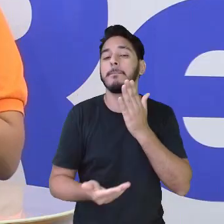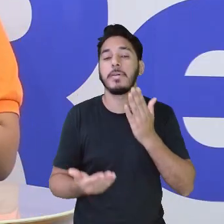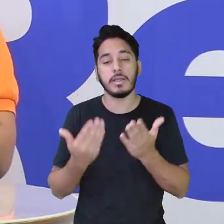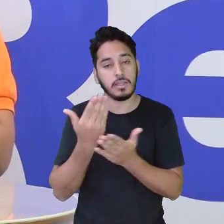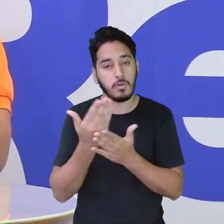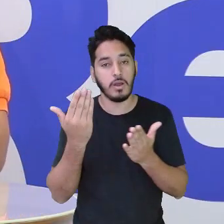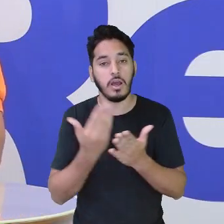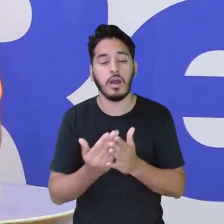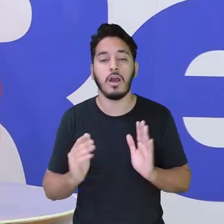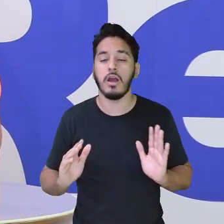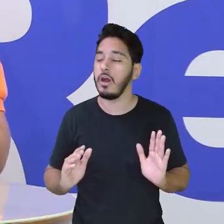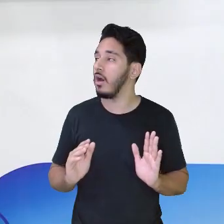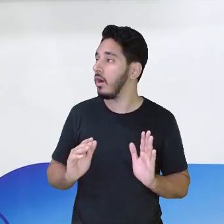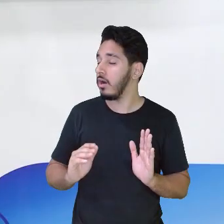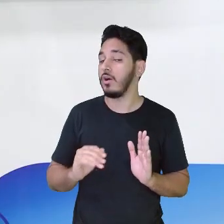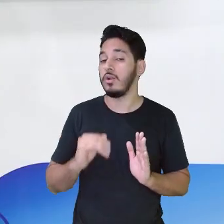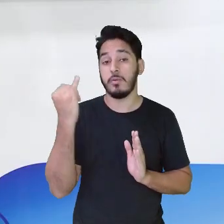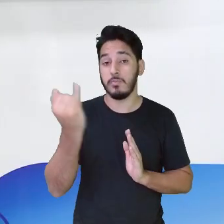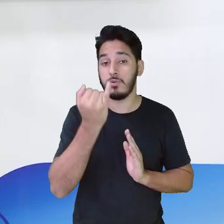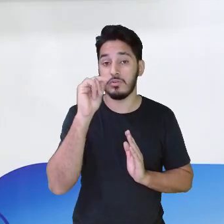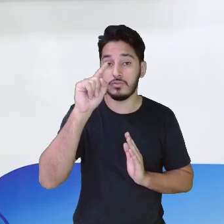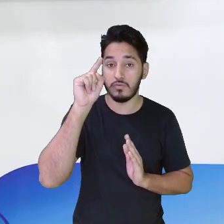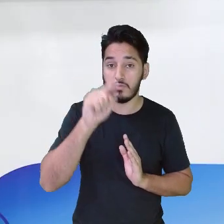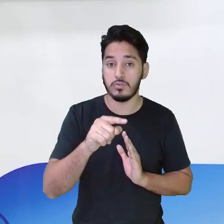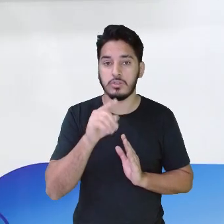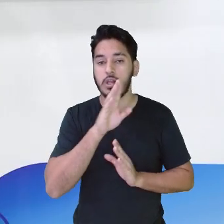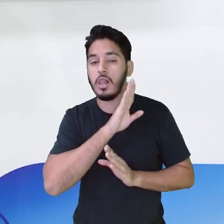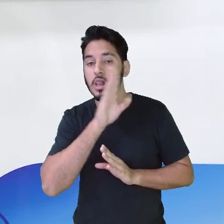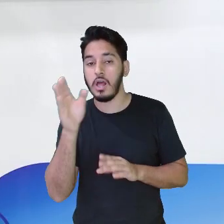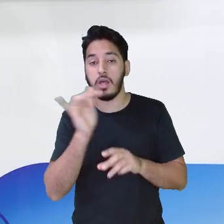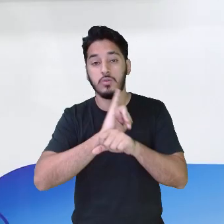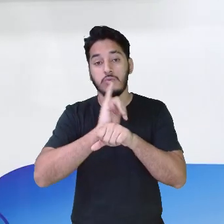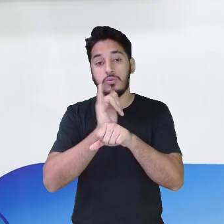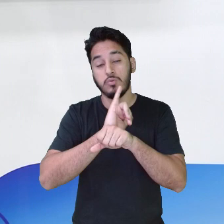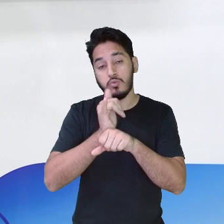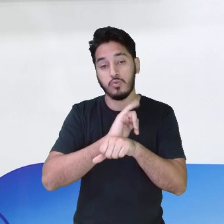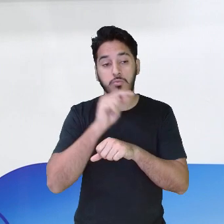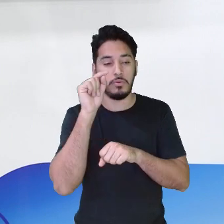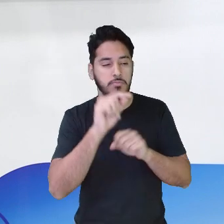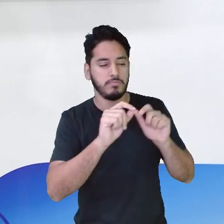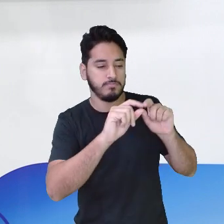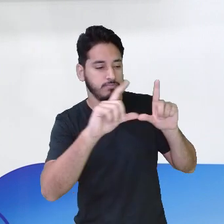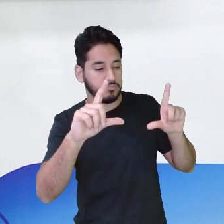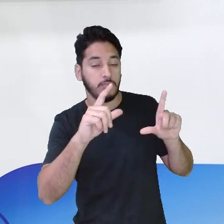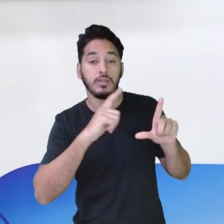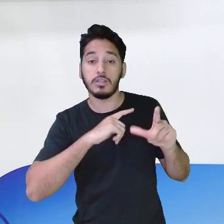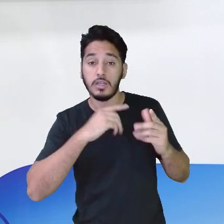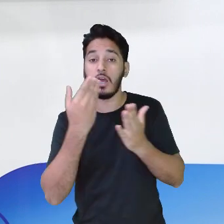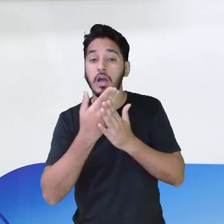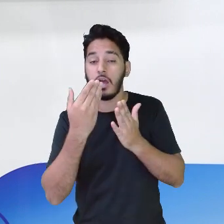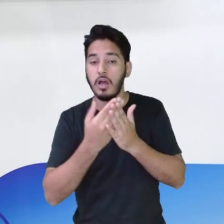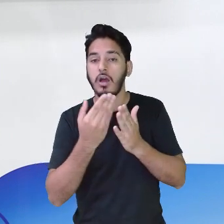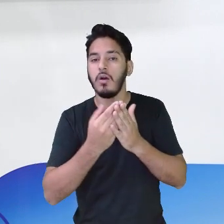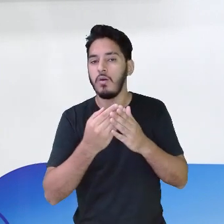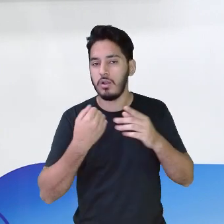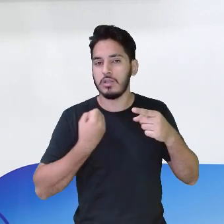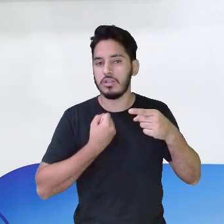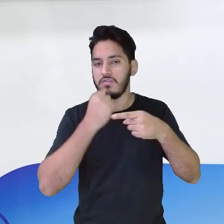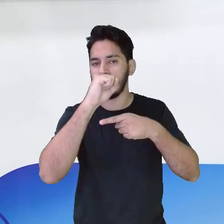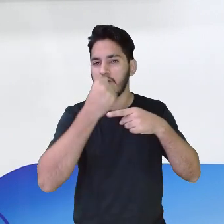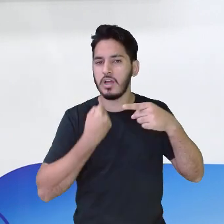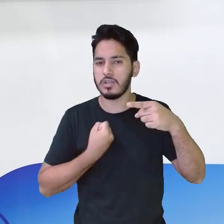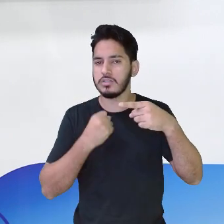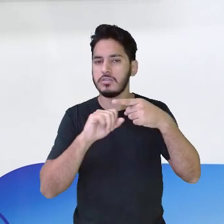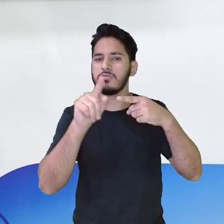assistia? Exatamente. Olha a importância de você acessar o canal do Educa Recife lá no YouTube. Tem uma aula de fração, Andreina, lá. que